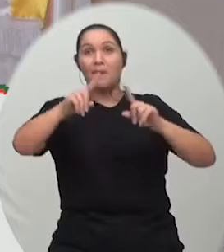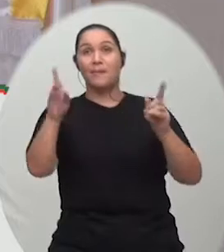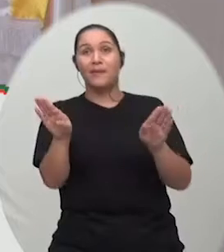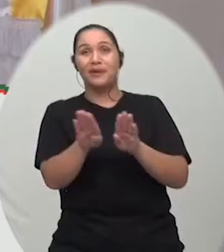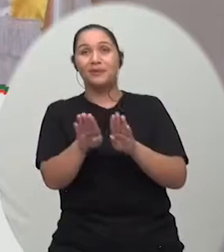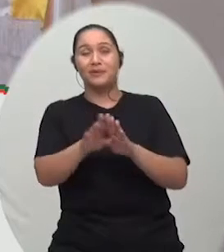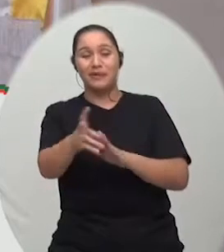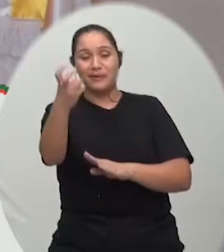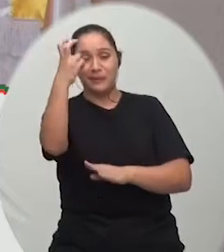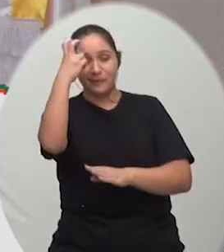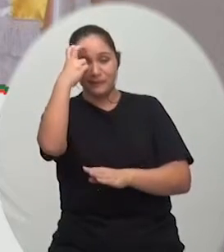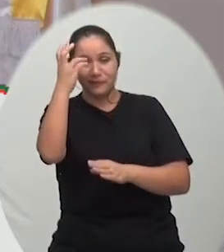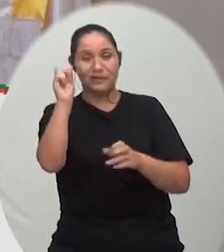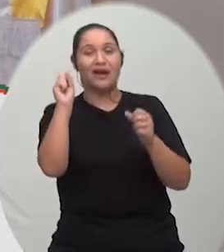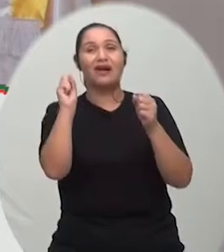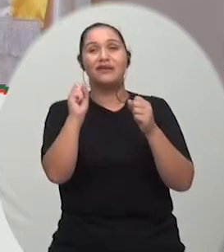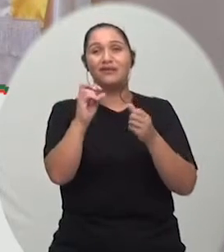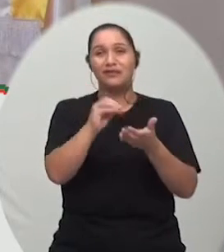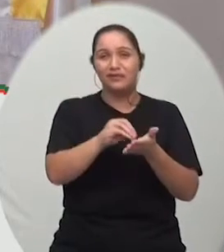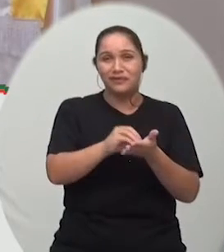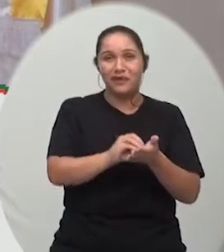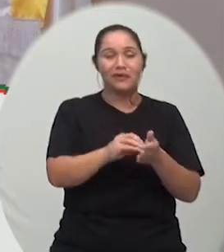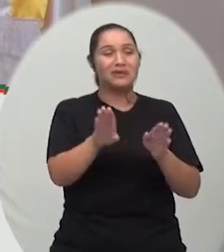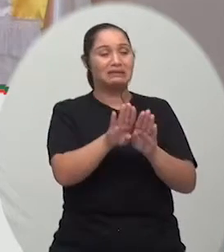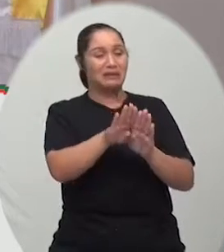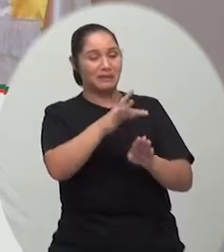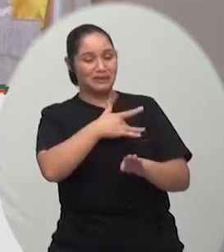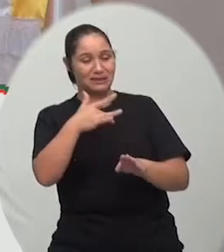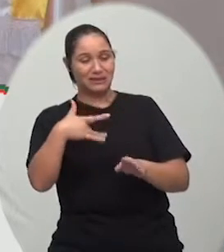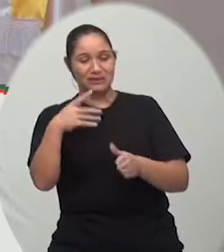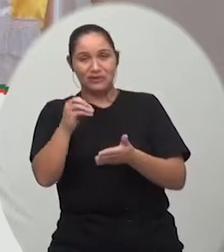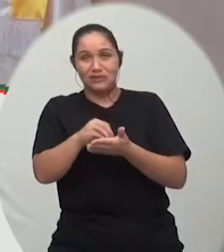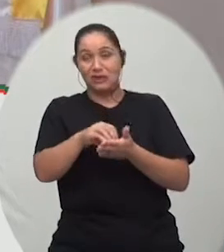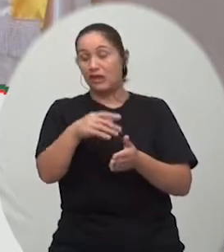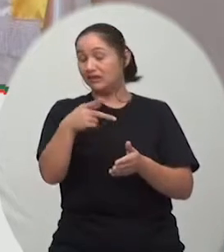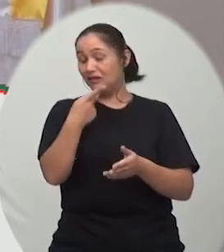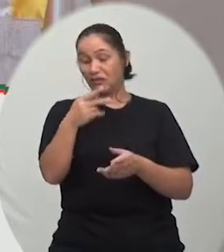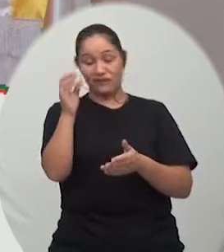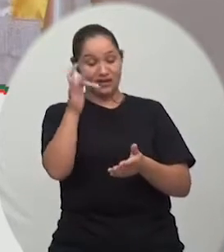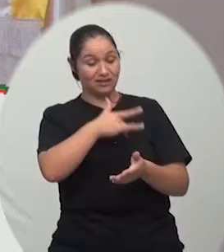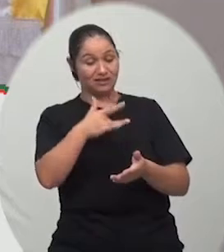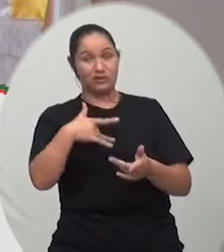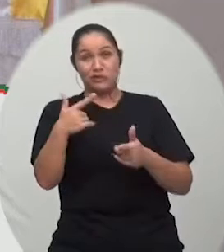falar na saúde, porque se nós puxarmos a saúde, é um balaio de siri, né? Vem tudo garrado.